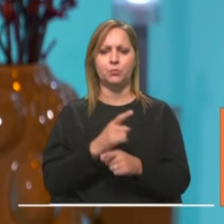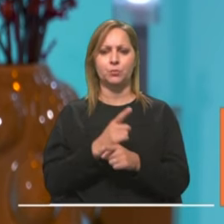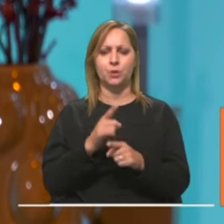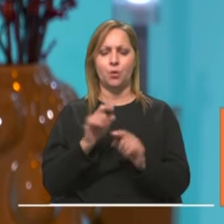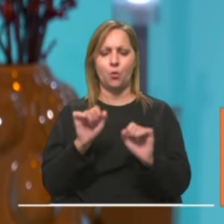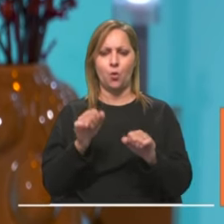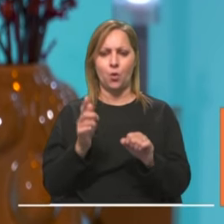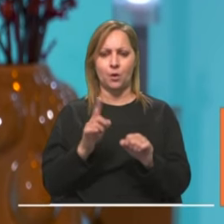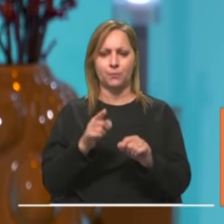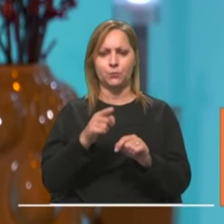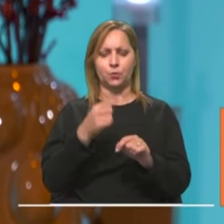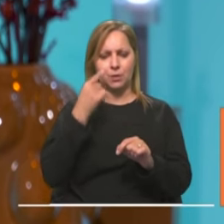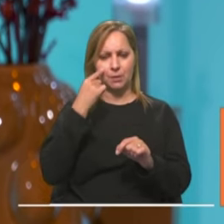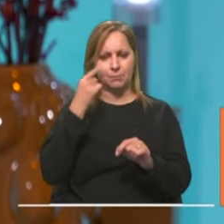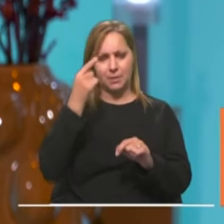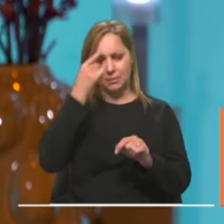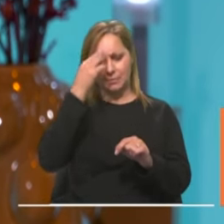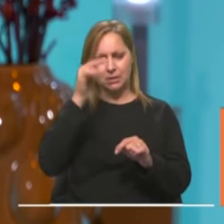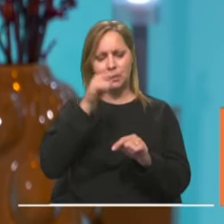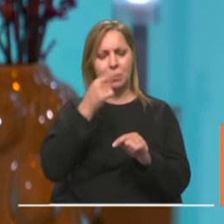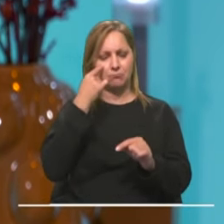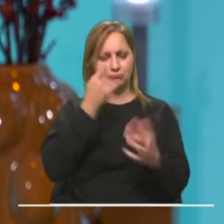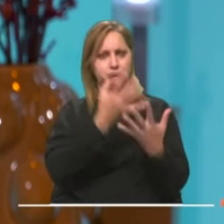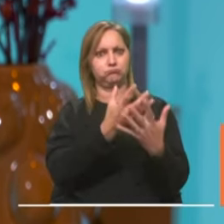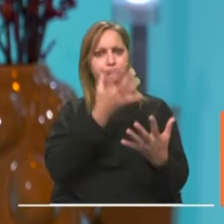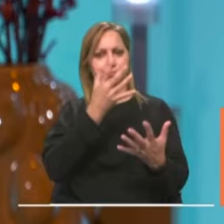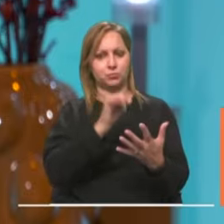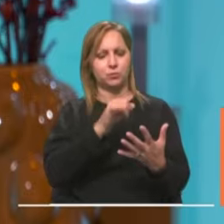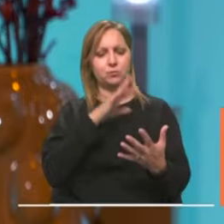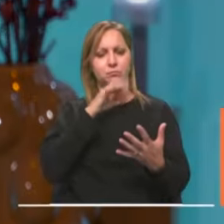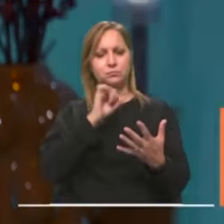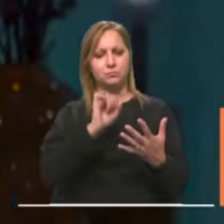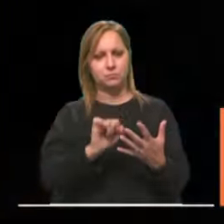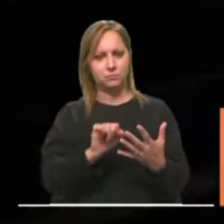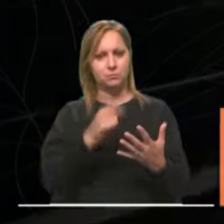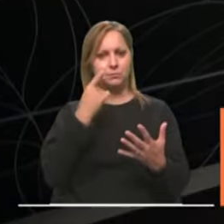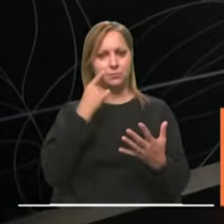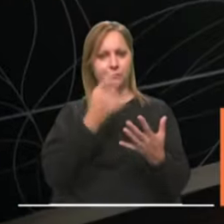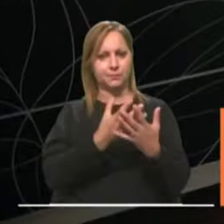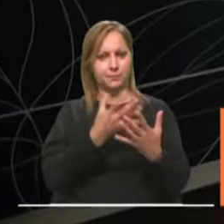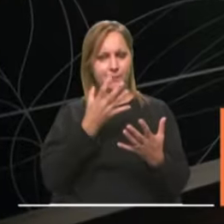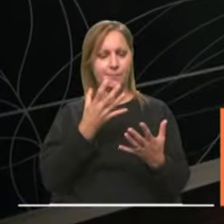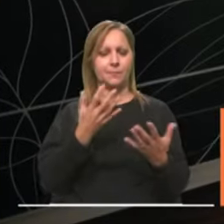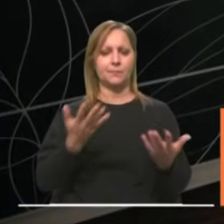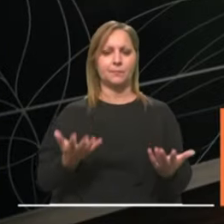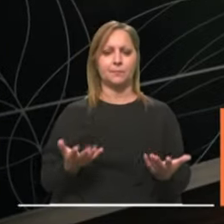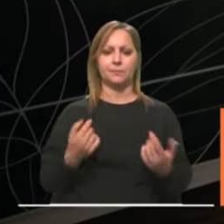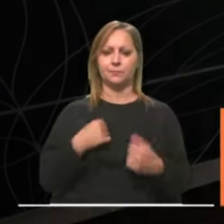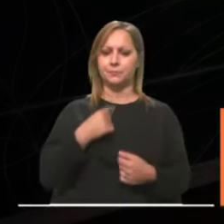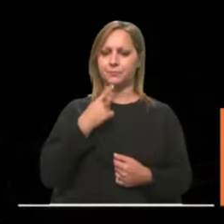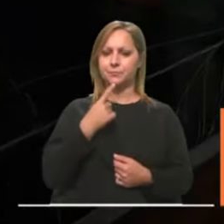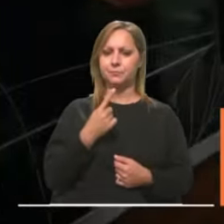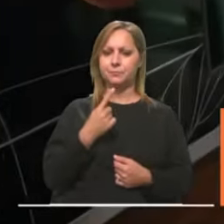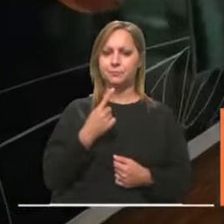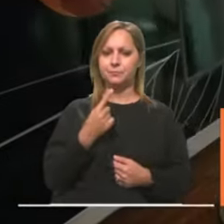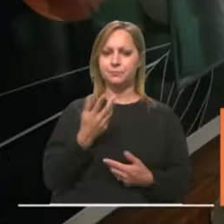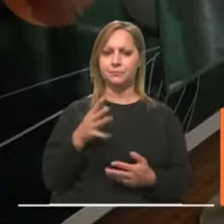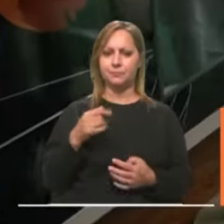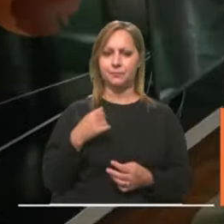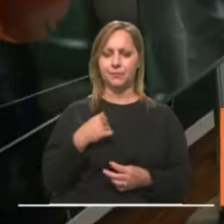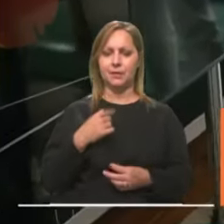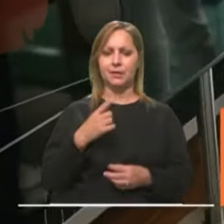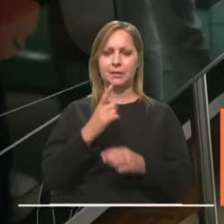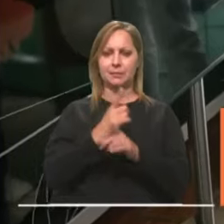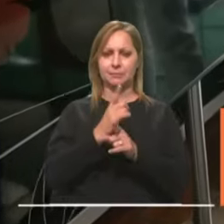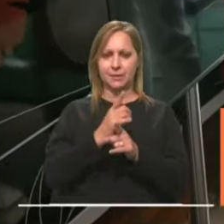concordo, porque já viste a exposição que tu vais ter, os meninos vão ser muito expostos. E eu disse à minha mãe: mesmo que